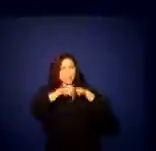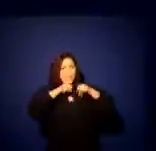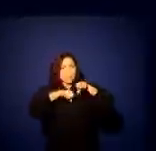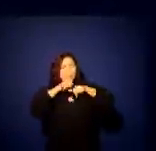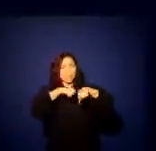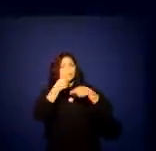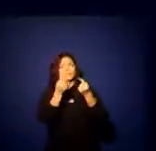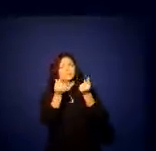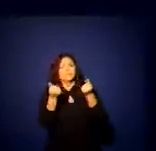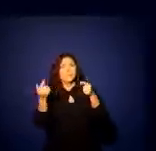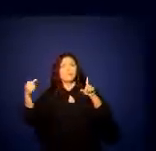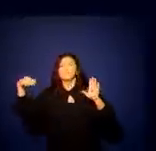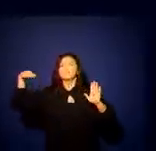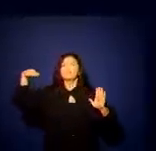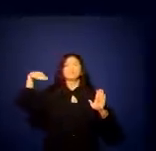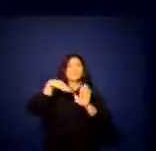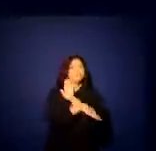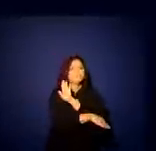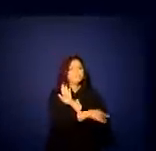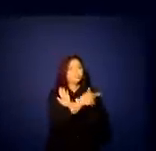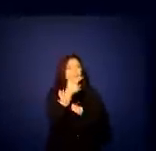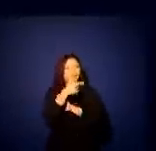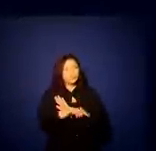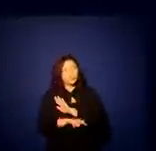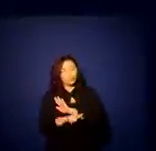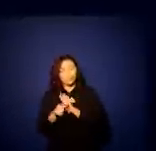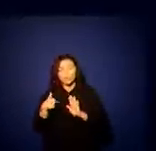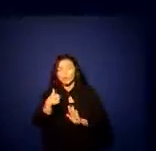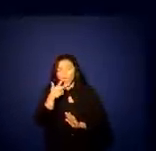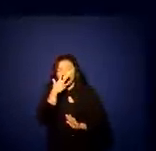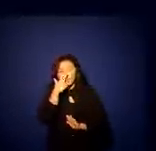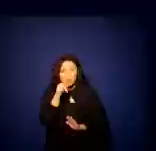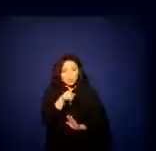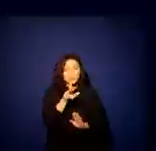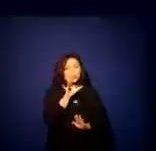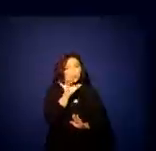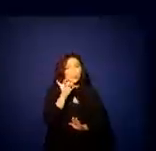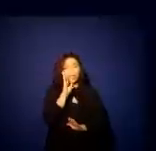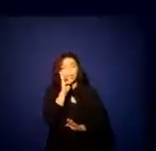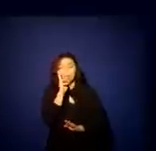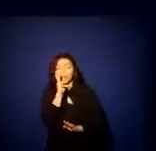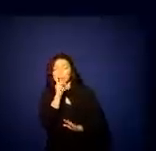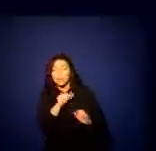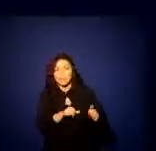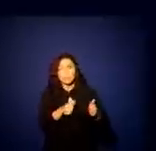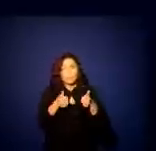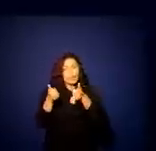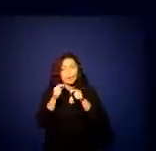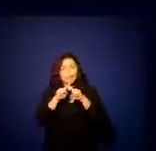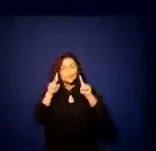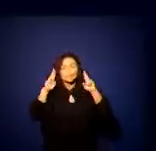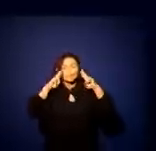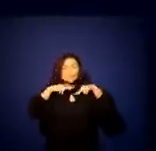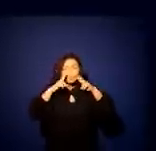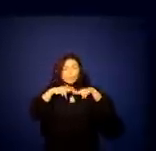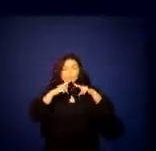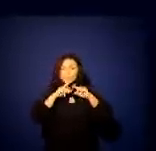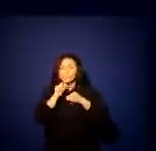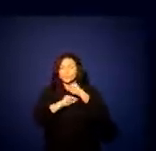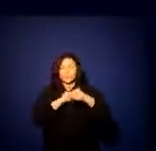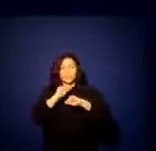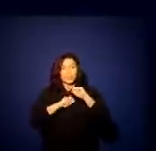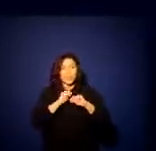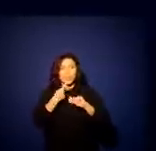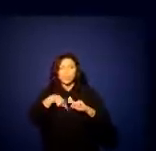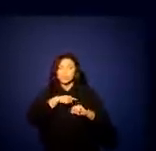o ponto que o Cristo colocou Laerte também eu acho que a questão que a gente precisa mais urgentemente é um arcabouço fiscal que